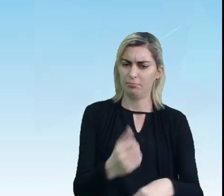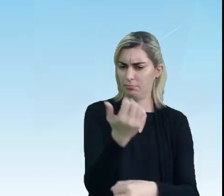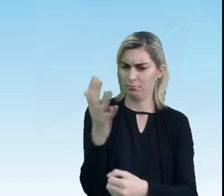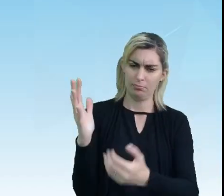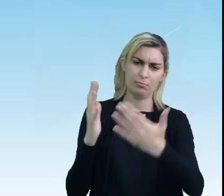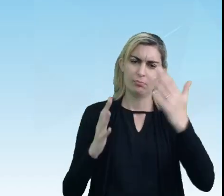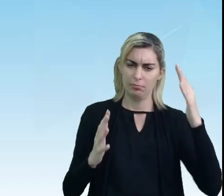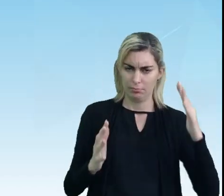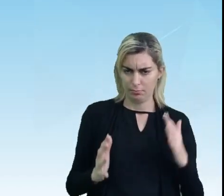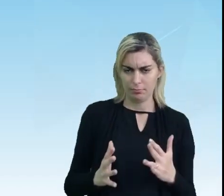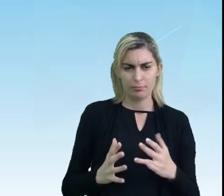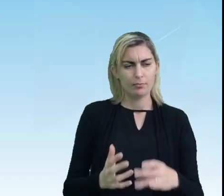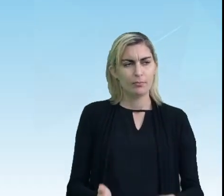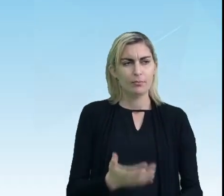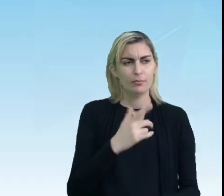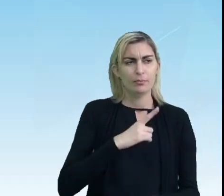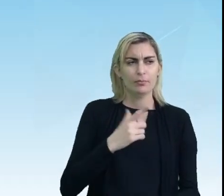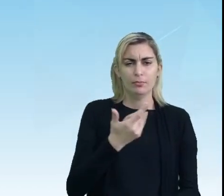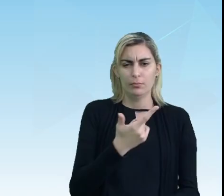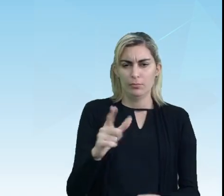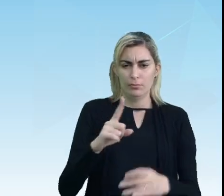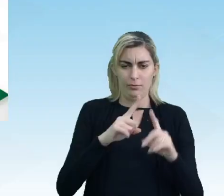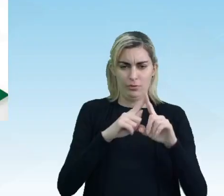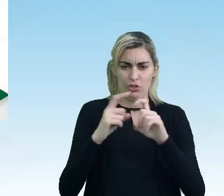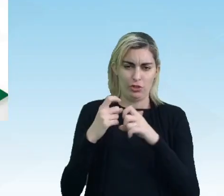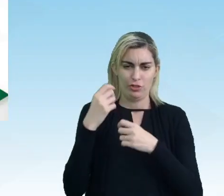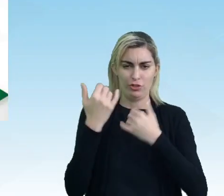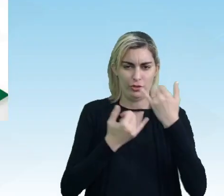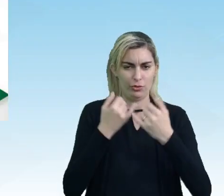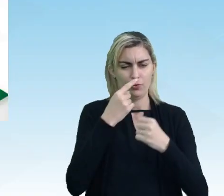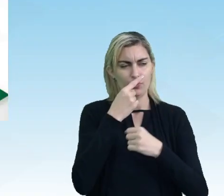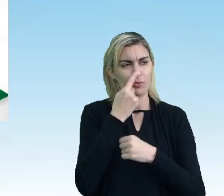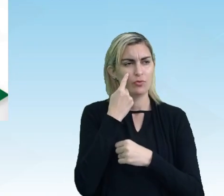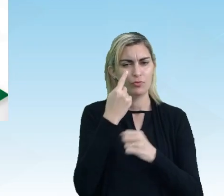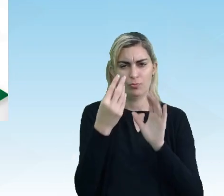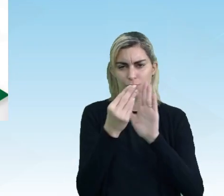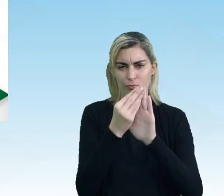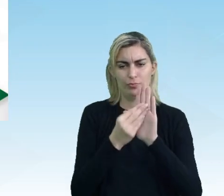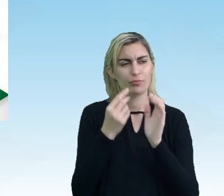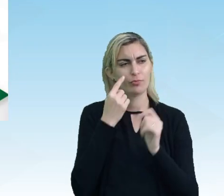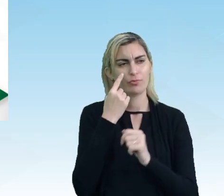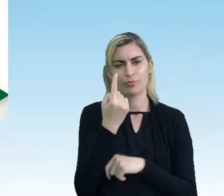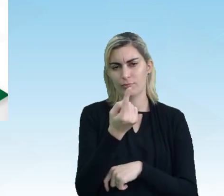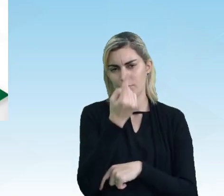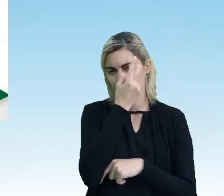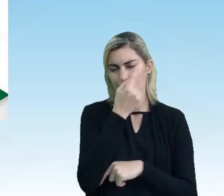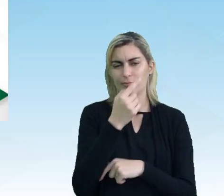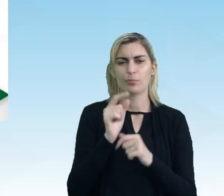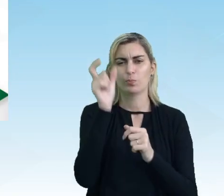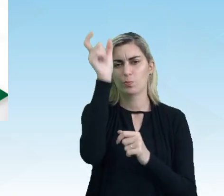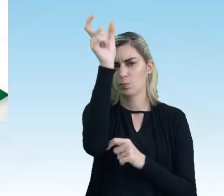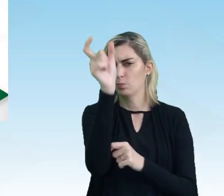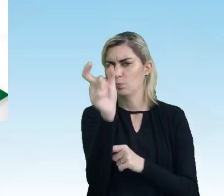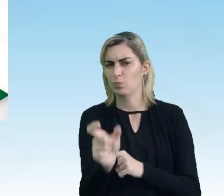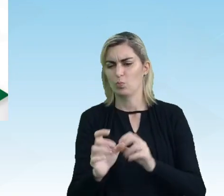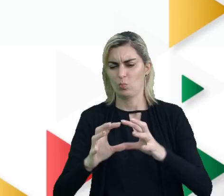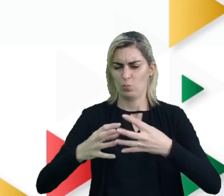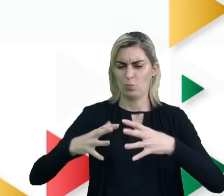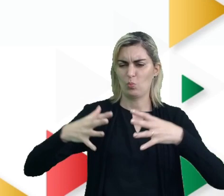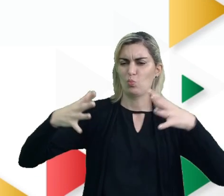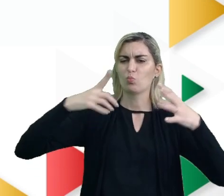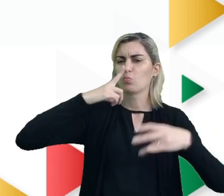disso? Aí tem outra charge para vocês refletirem. Uma coluna, assim, um monte